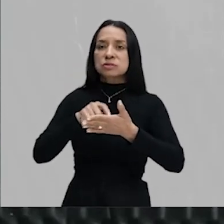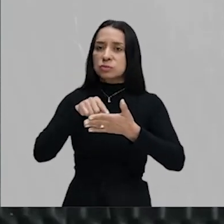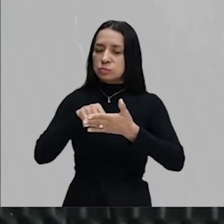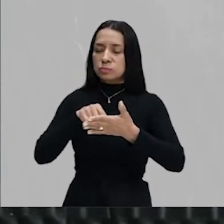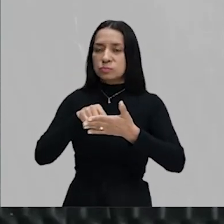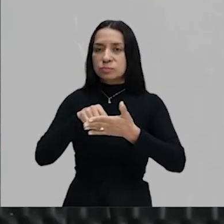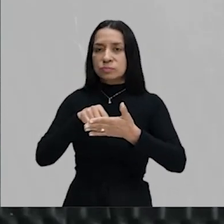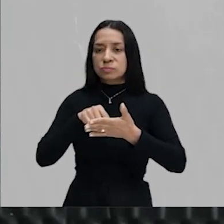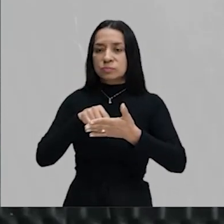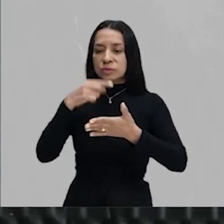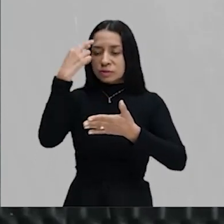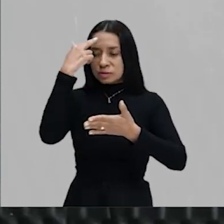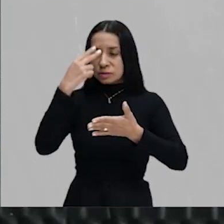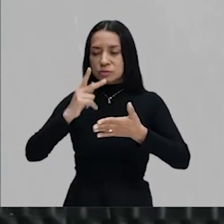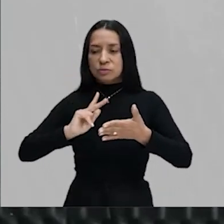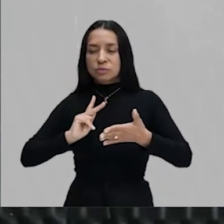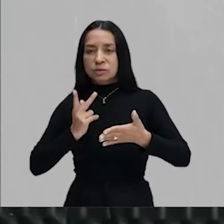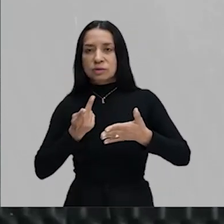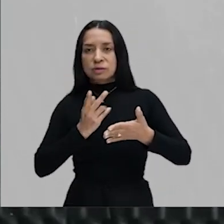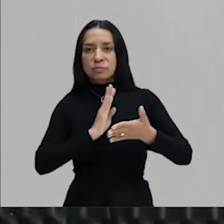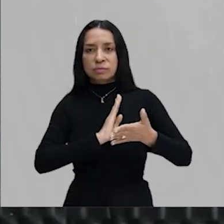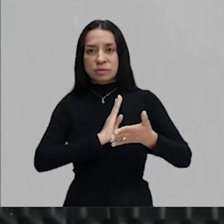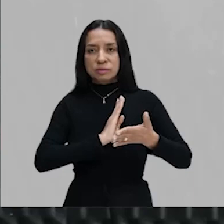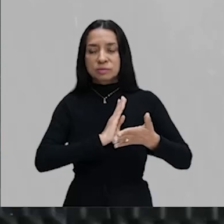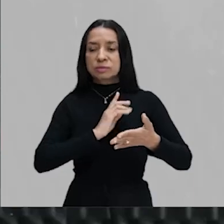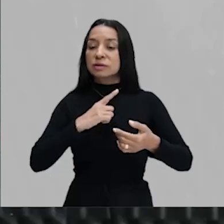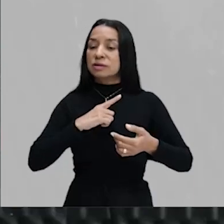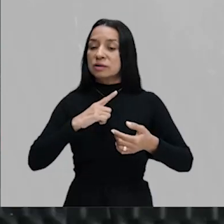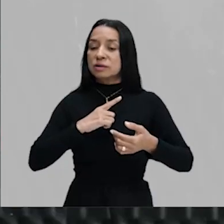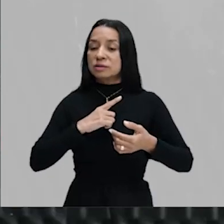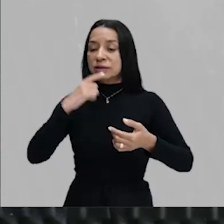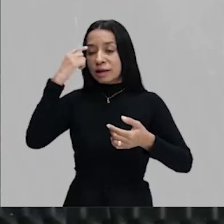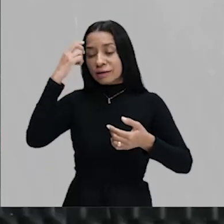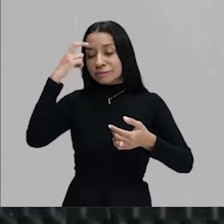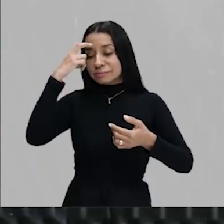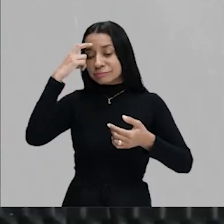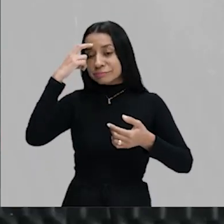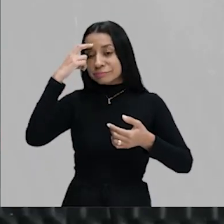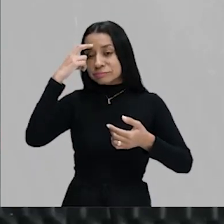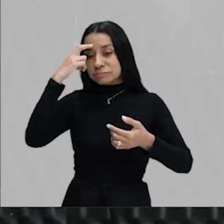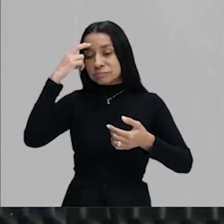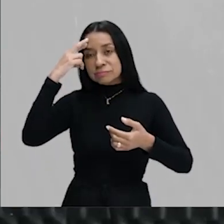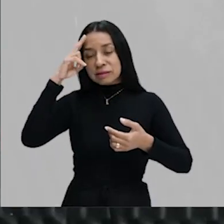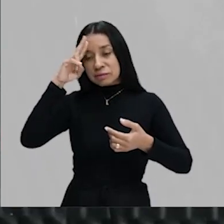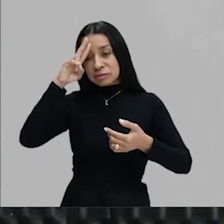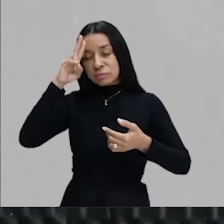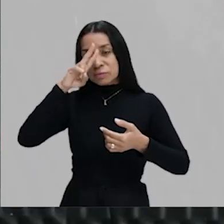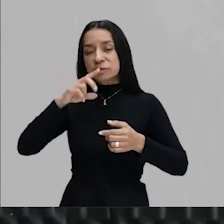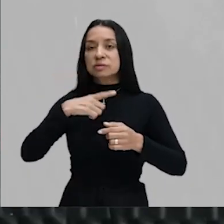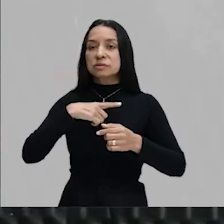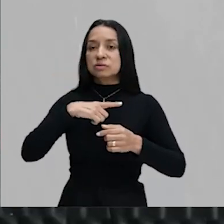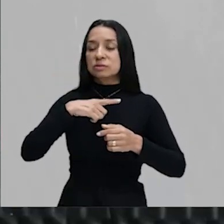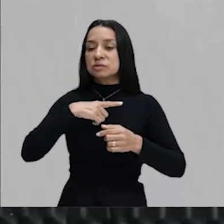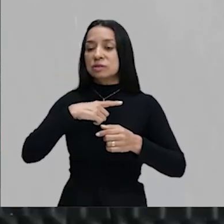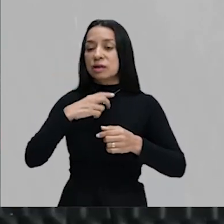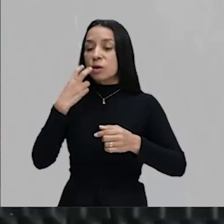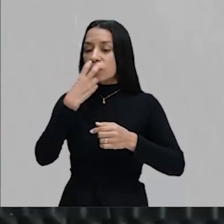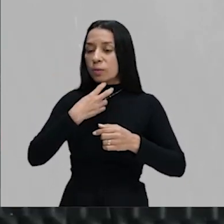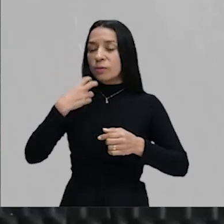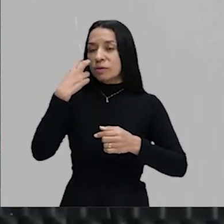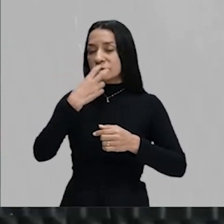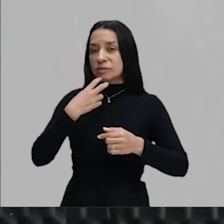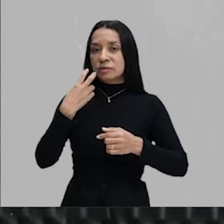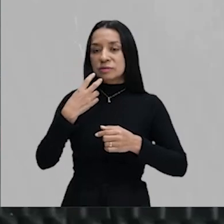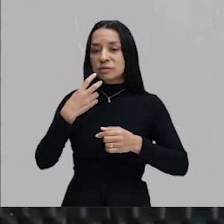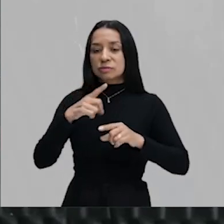história hebraica. Antes você tem memórias, você tem oralidade, mas você não tem um registro escrito. Então, é por